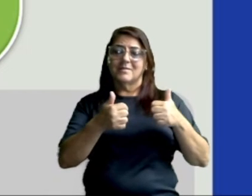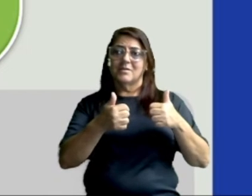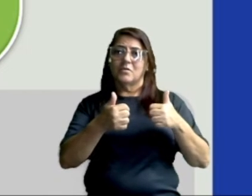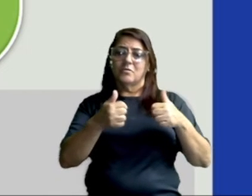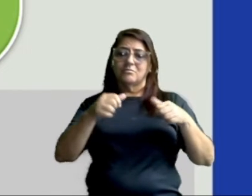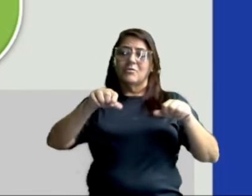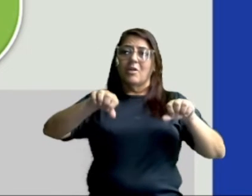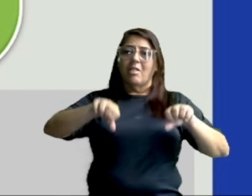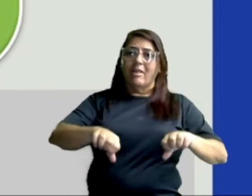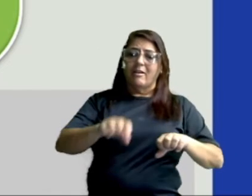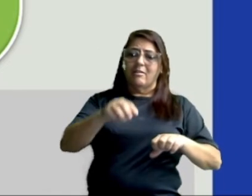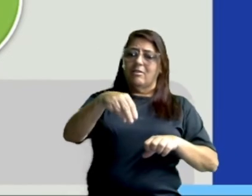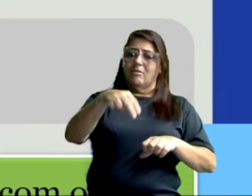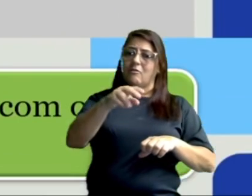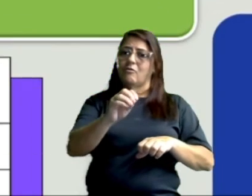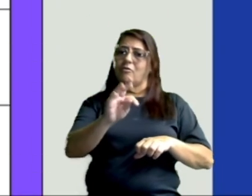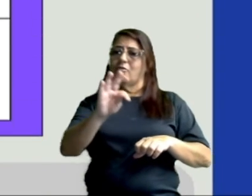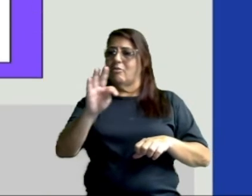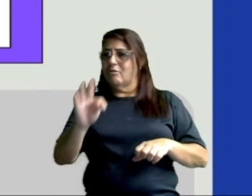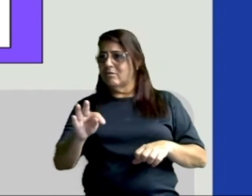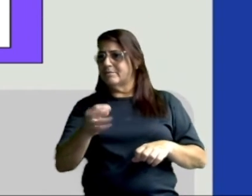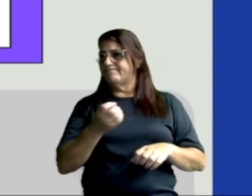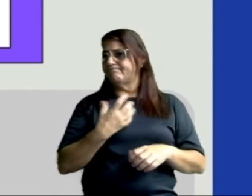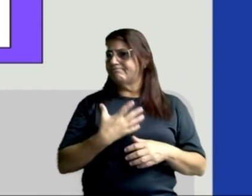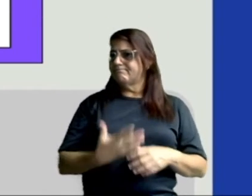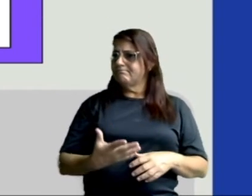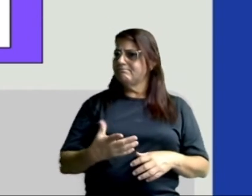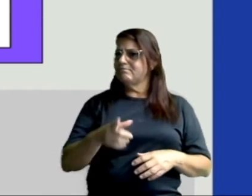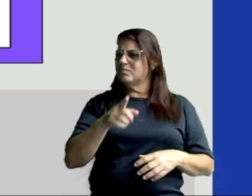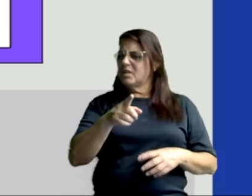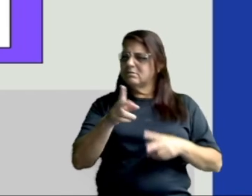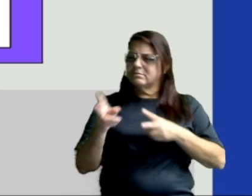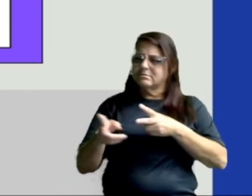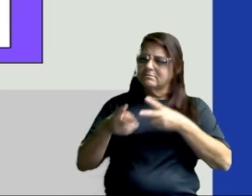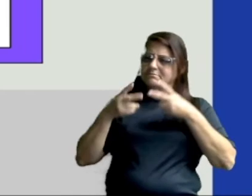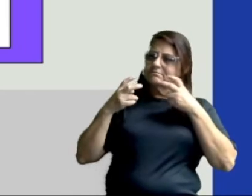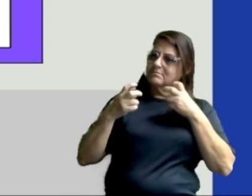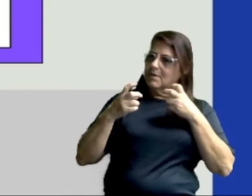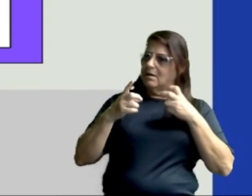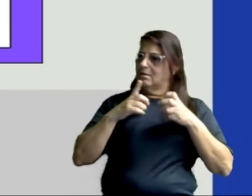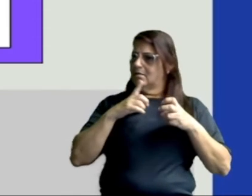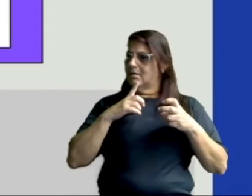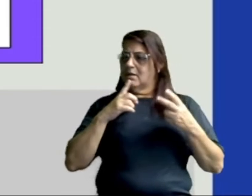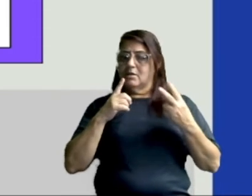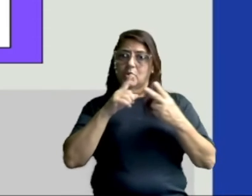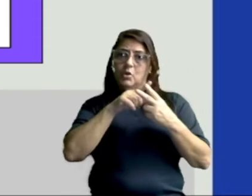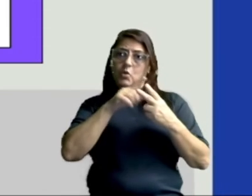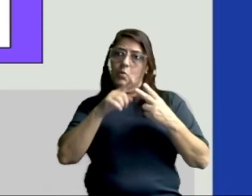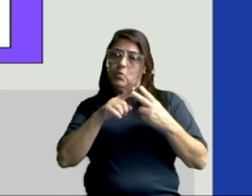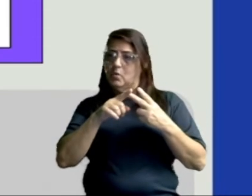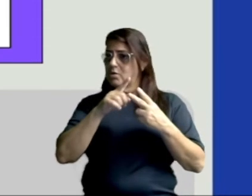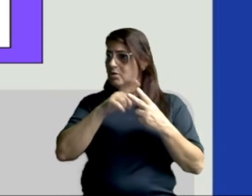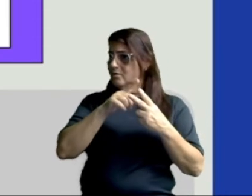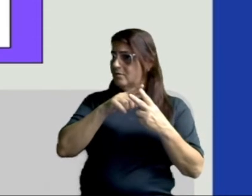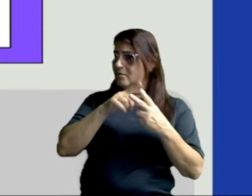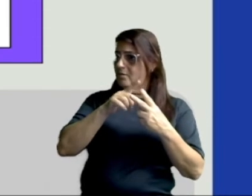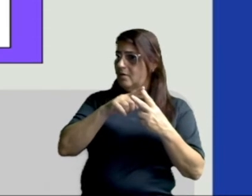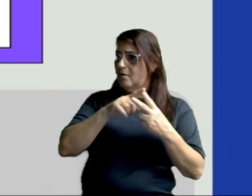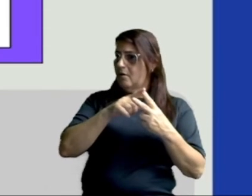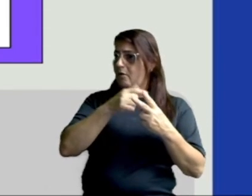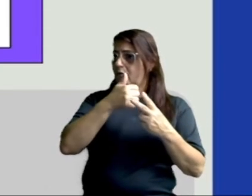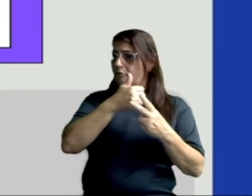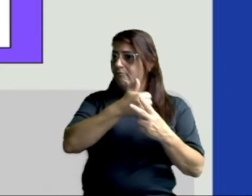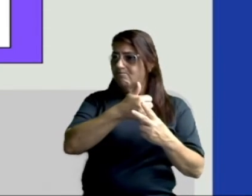torna negativa. Bom, dá uma olhadinha porque eu tenho duas formas. A forma